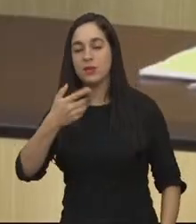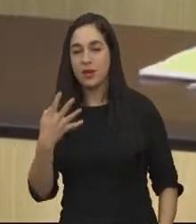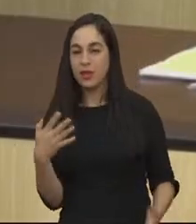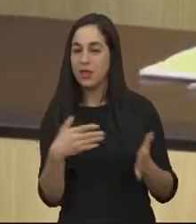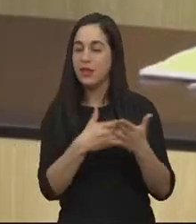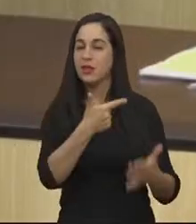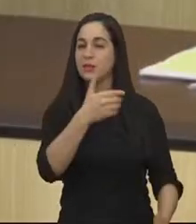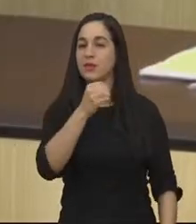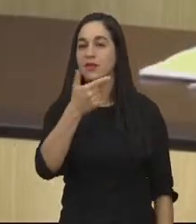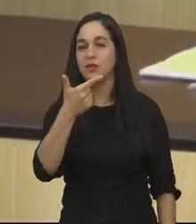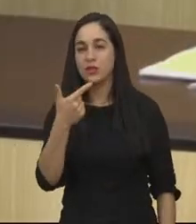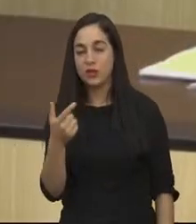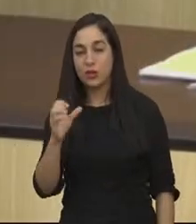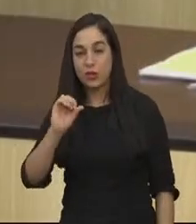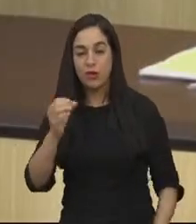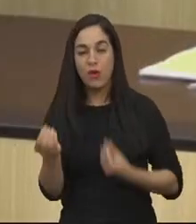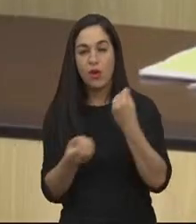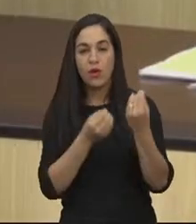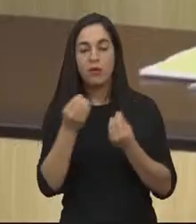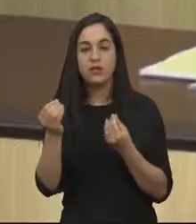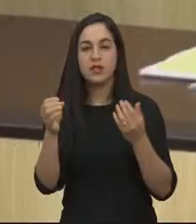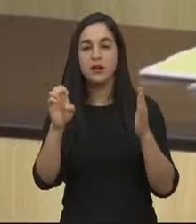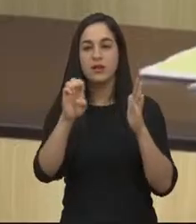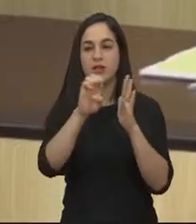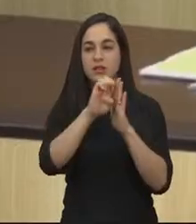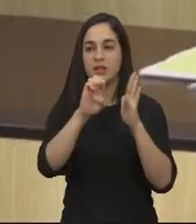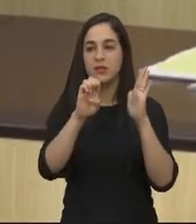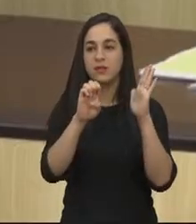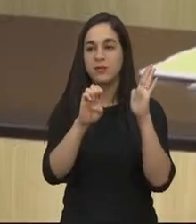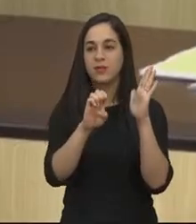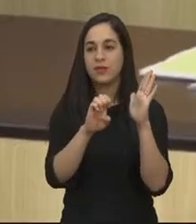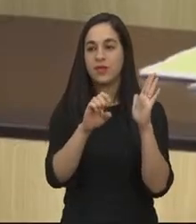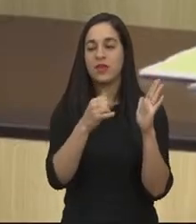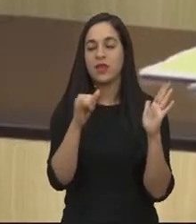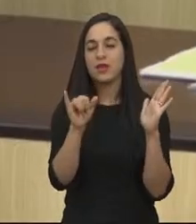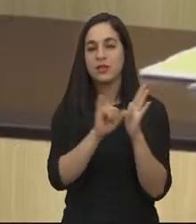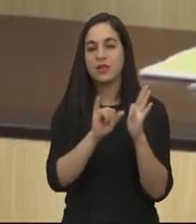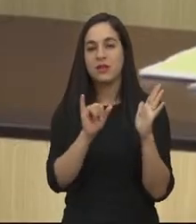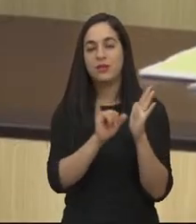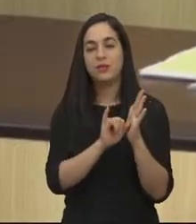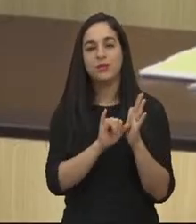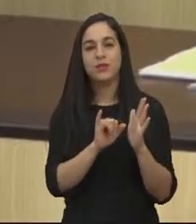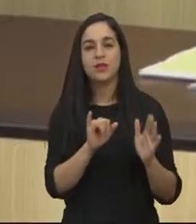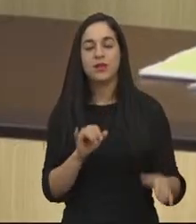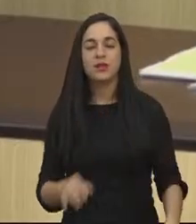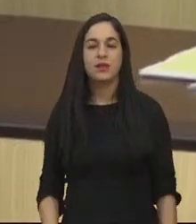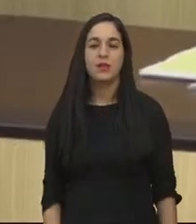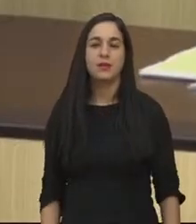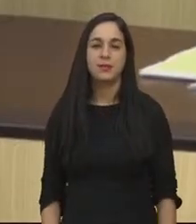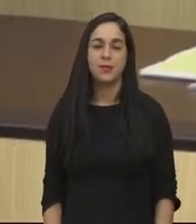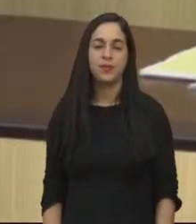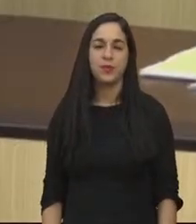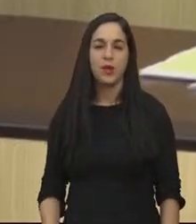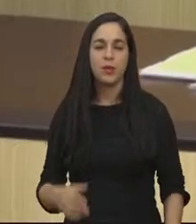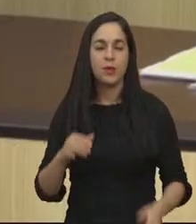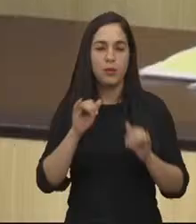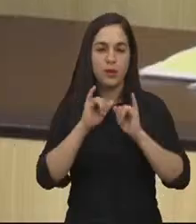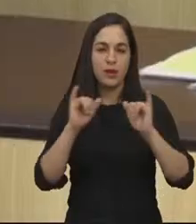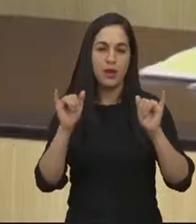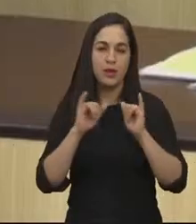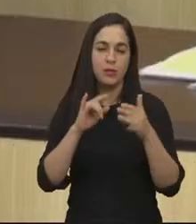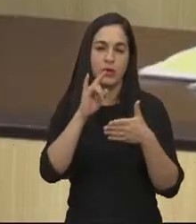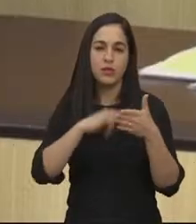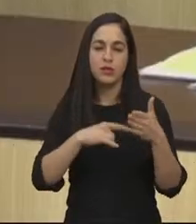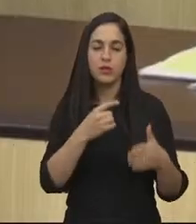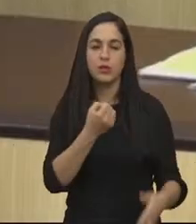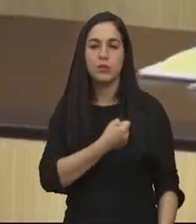2024-2029, conforme edital número 7/2025, SL. Publicado no Boletim Oficial do Município,